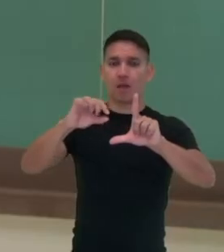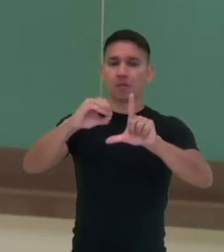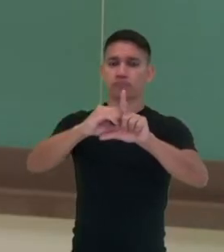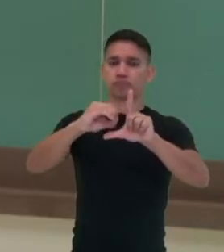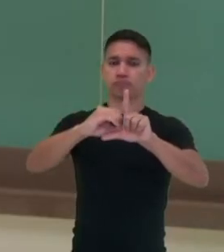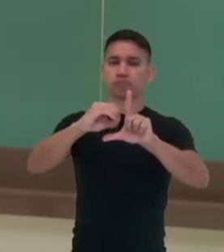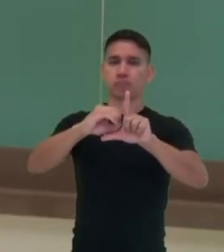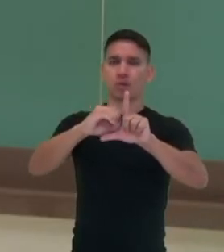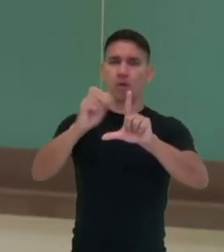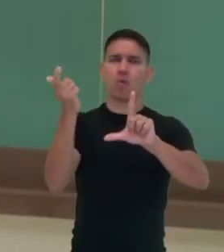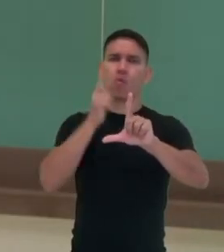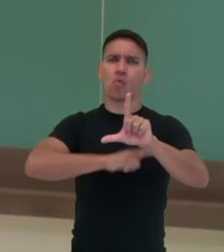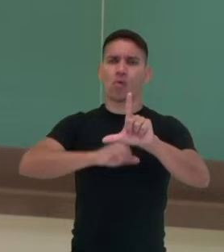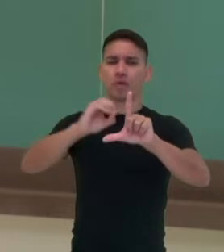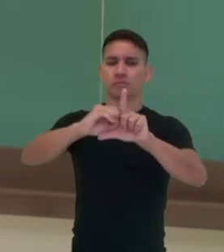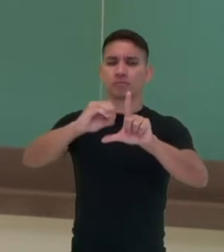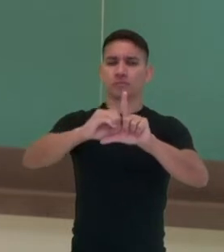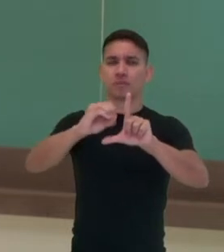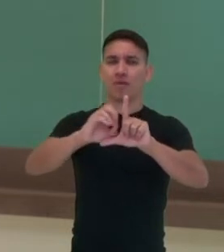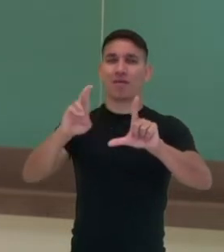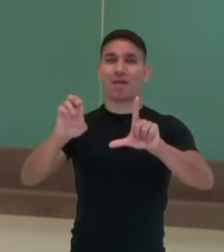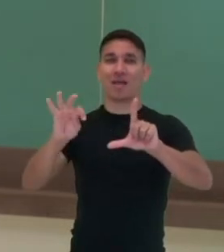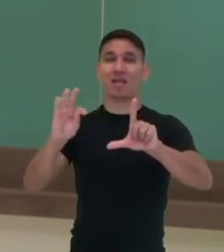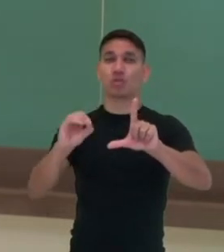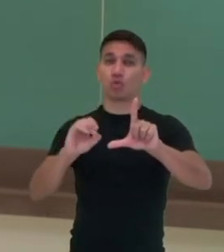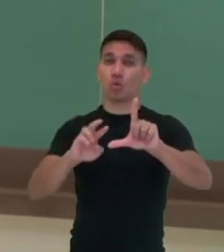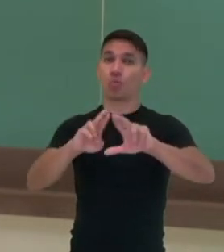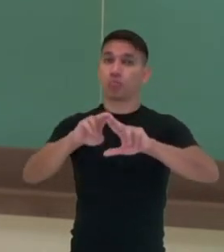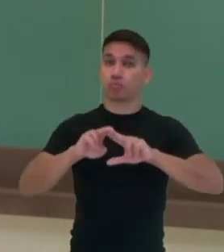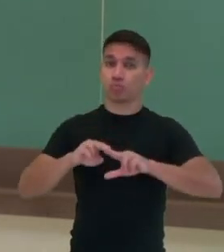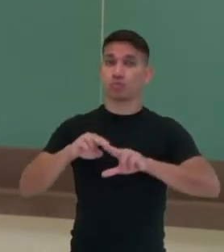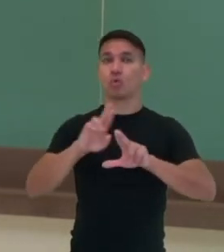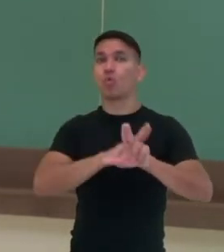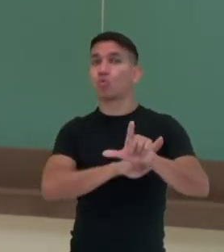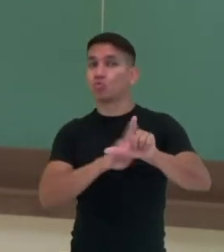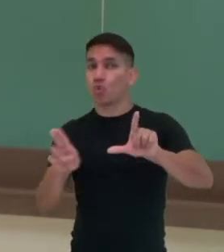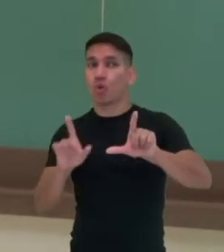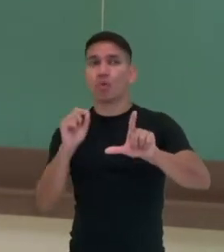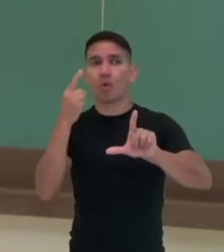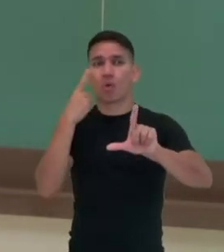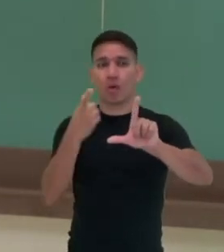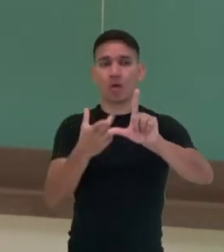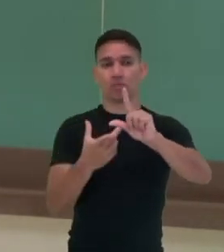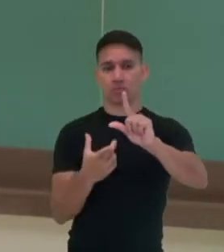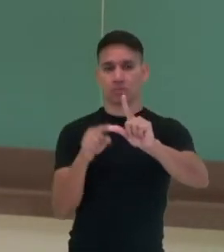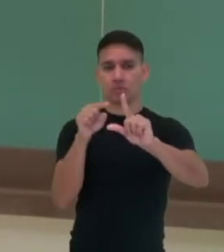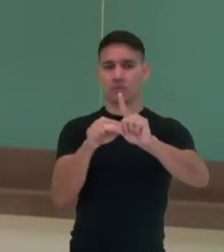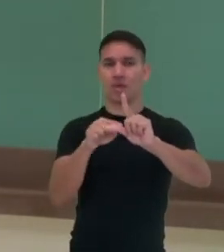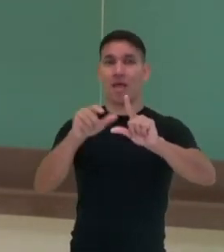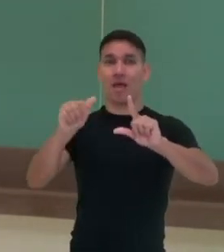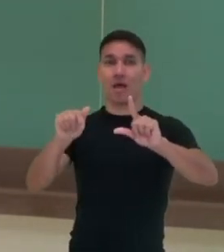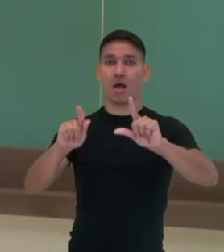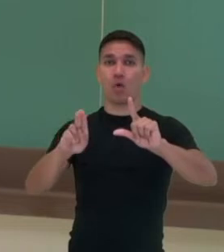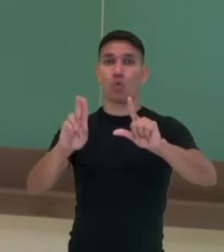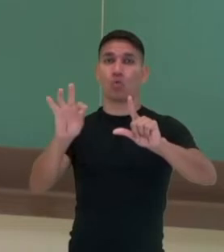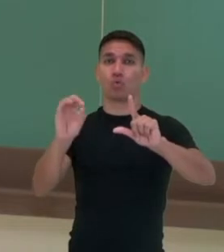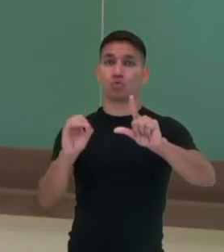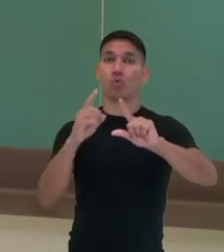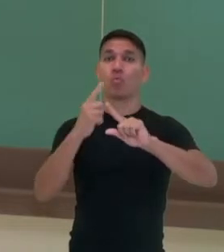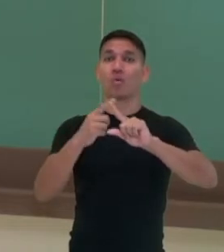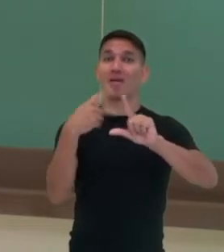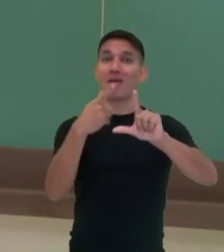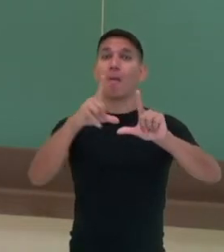um Lzinho, né? Se ele é menorzinho assim, ele recebe um nome. O nome dele é agudo, tá? Então, ele é menor do que 90